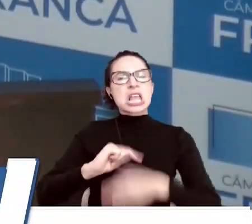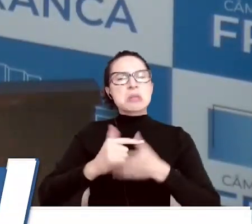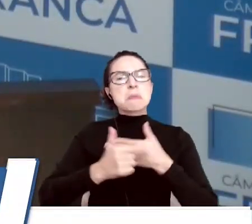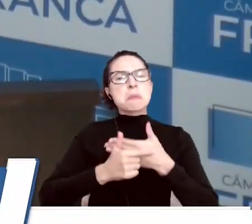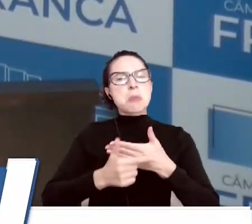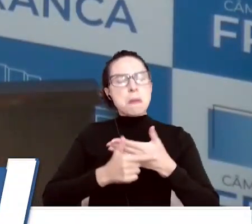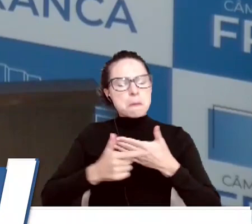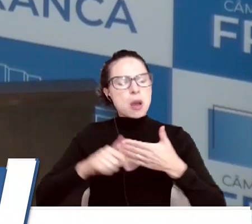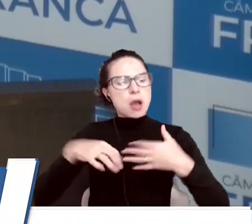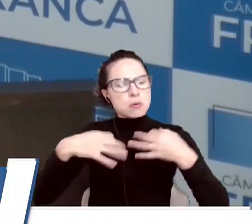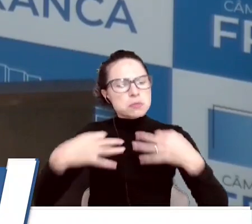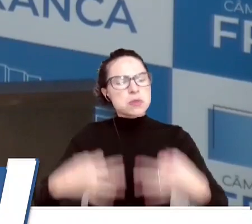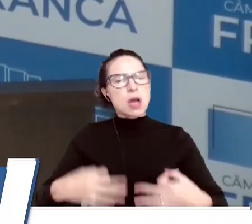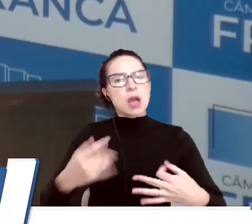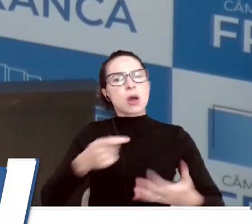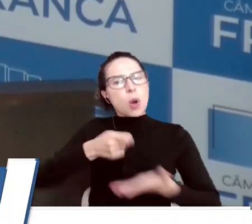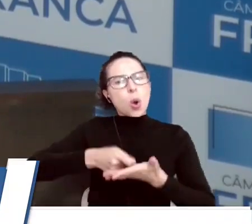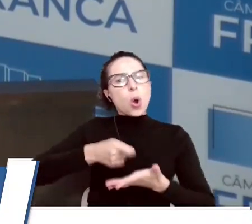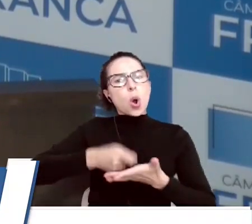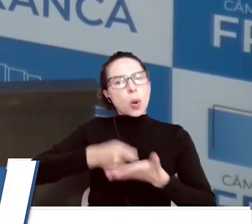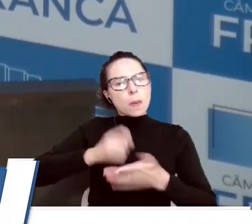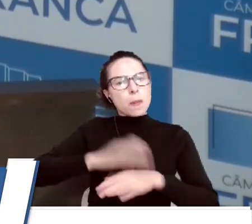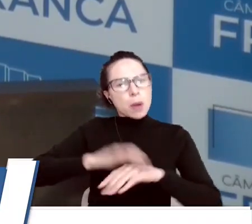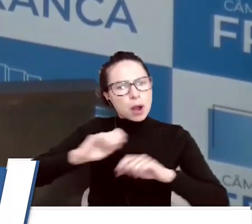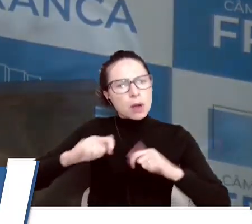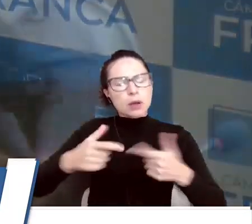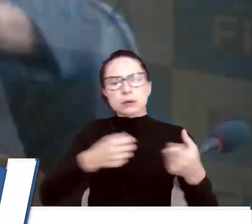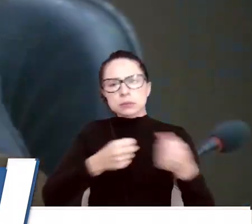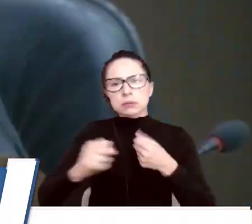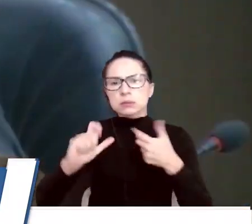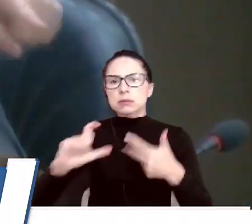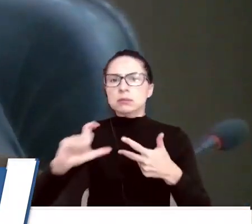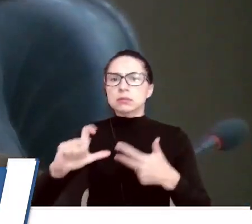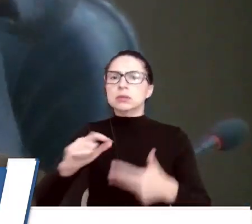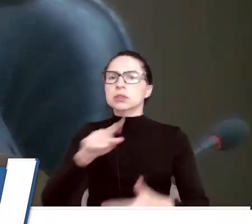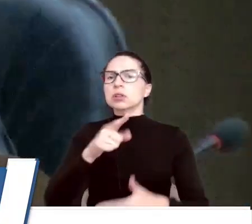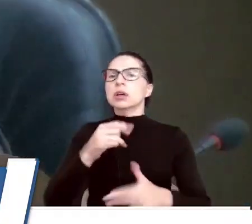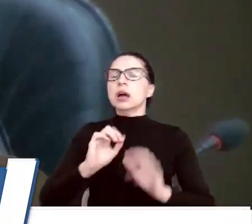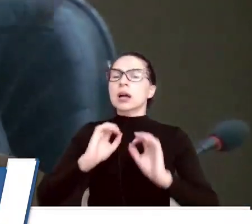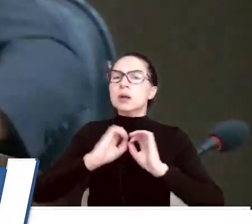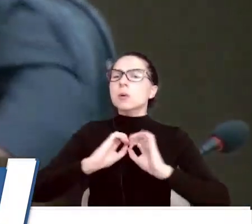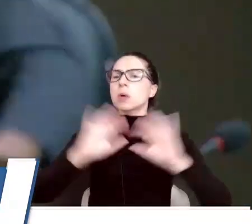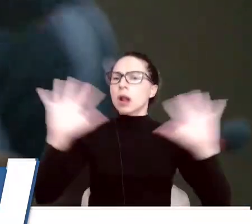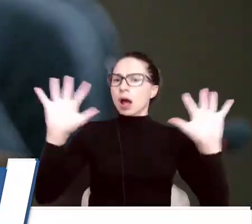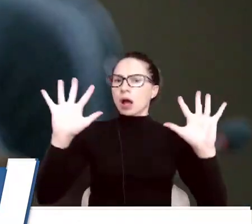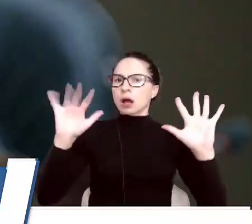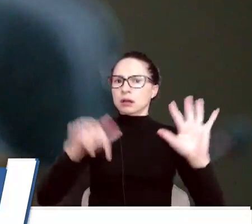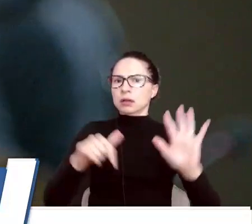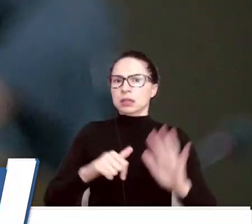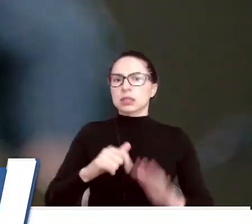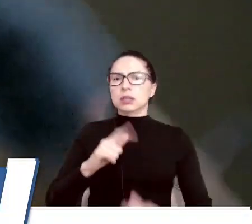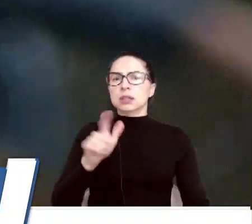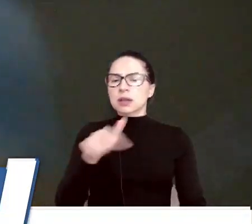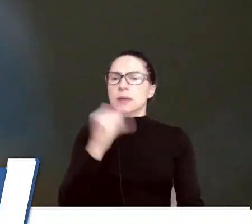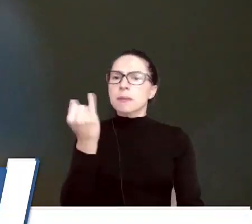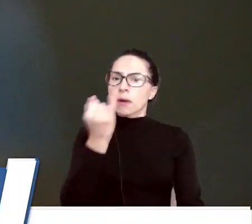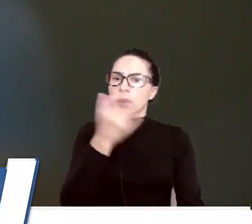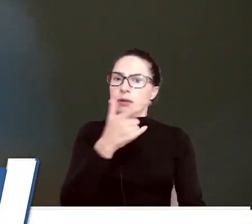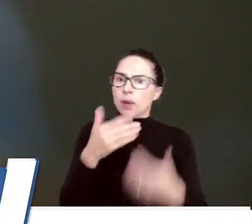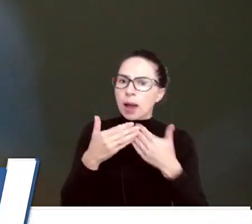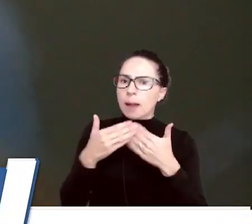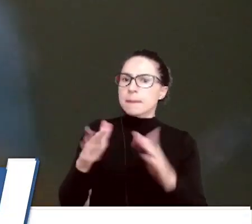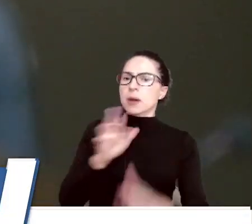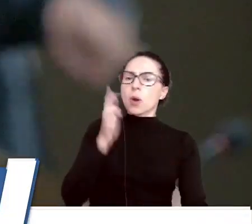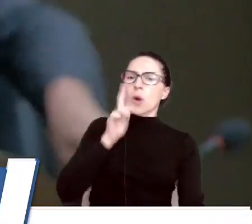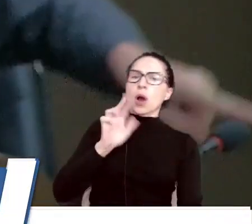deve ser feito, cobrando as iniciativas do Executivo. Então, eu quero deixar isso muito bem claro. Então, é bom que você me dê uma oportunidade para responder